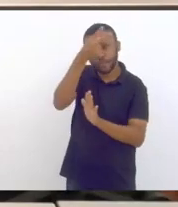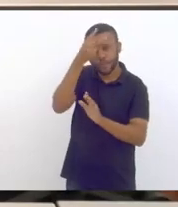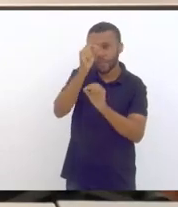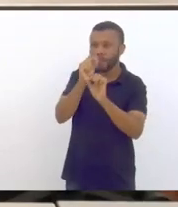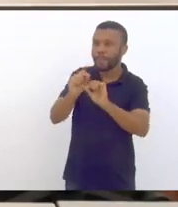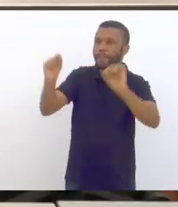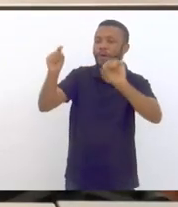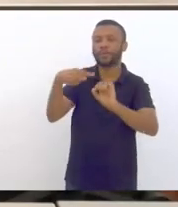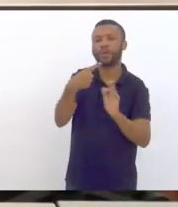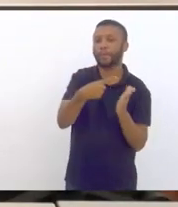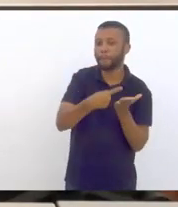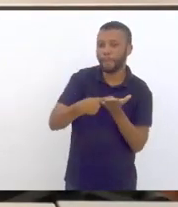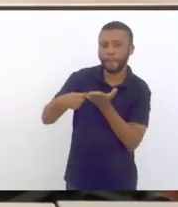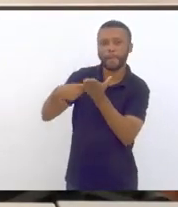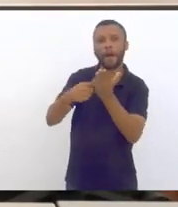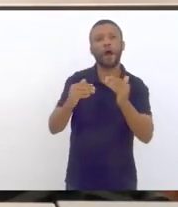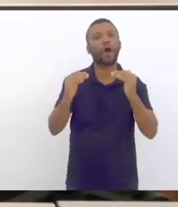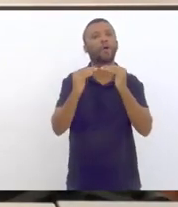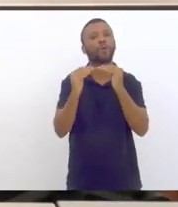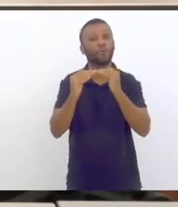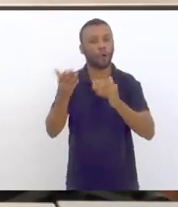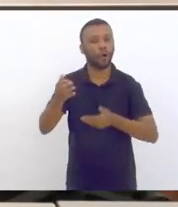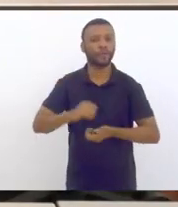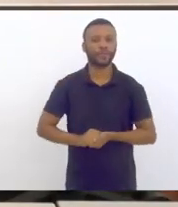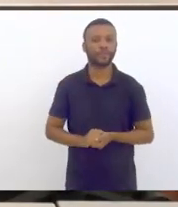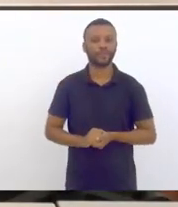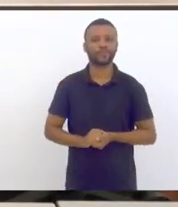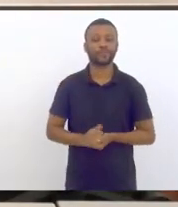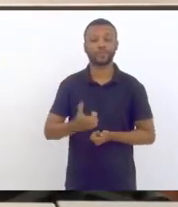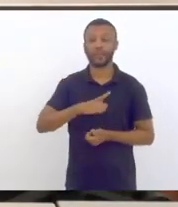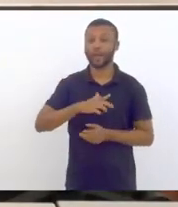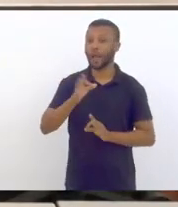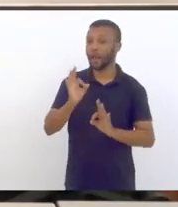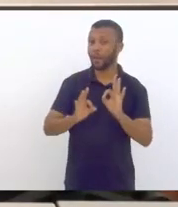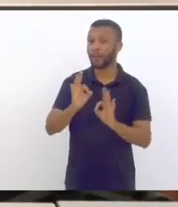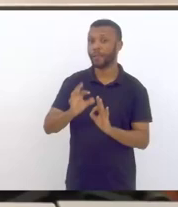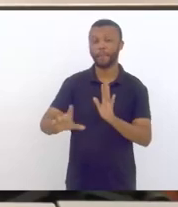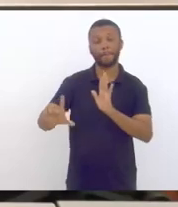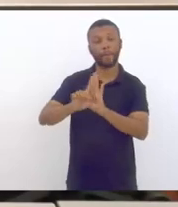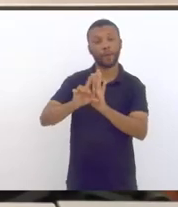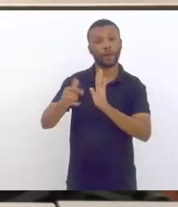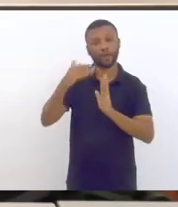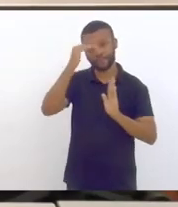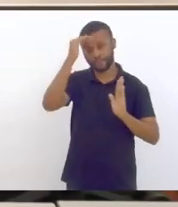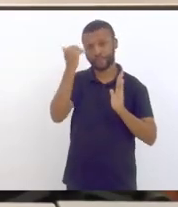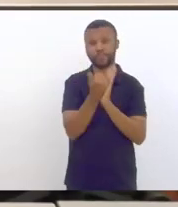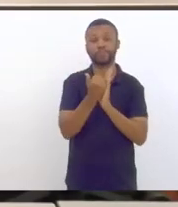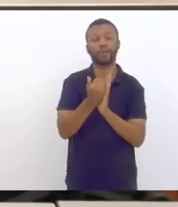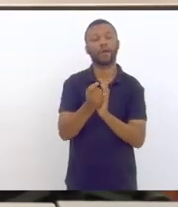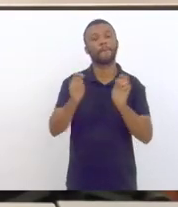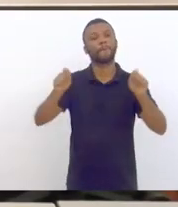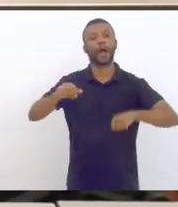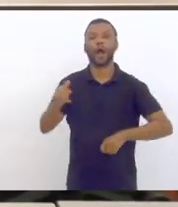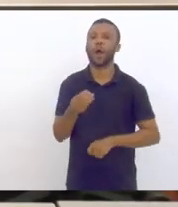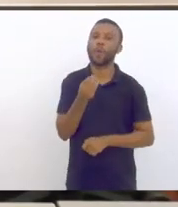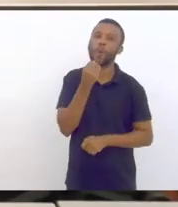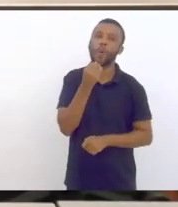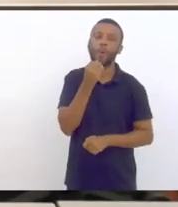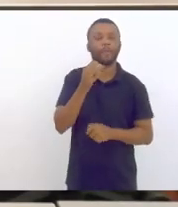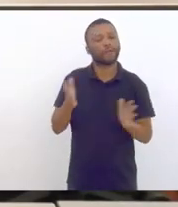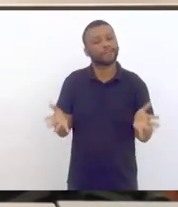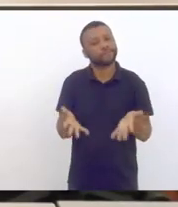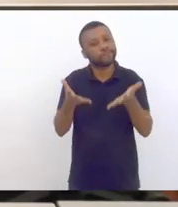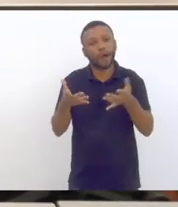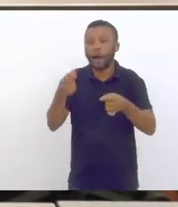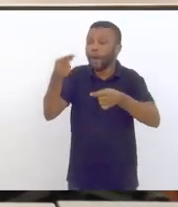concorda de que isso seja feita por lei Além disso é uma oportunidade que a gente tem no estado para fomentar a